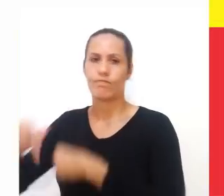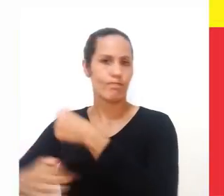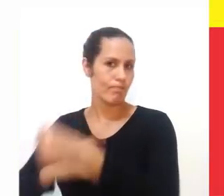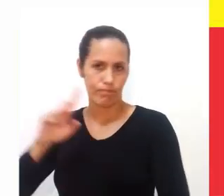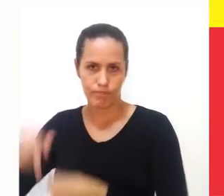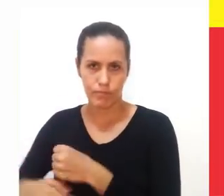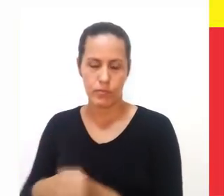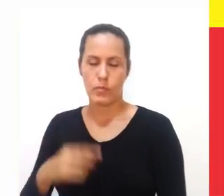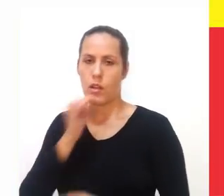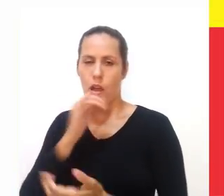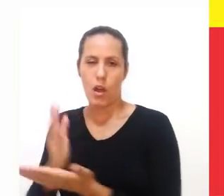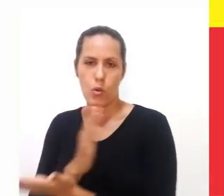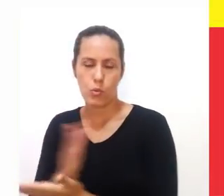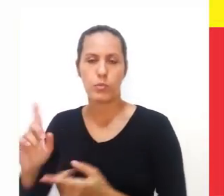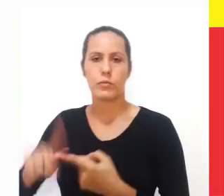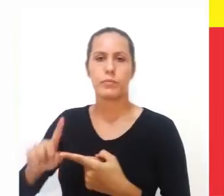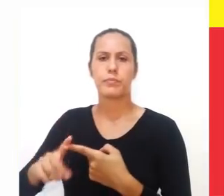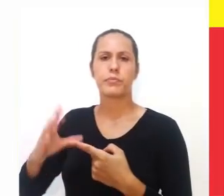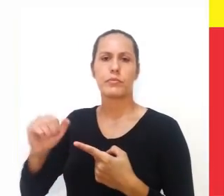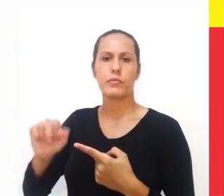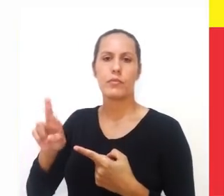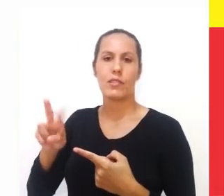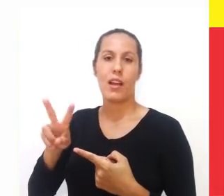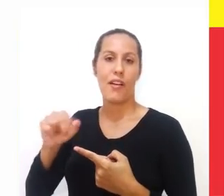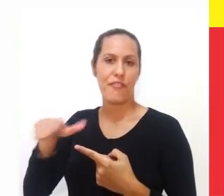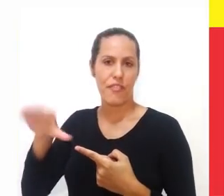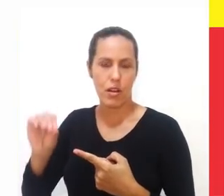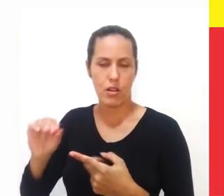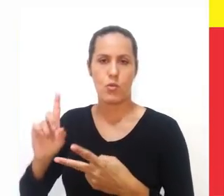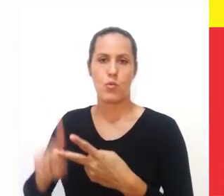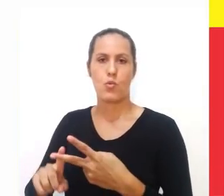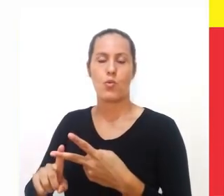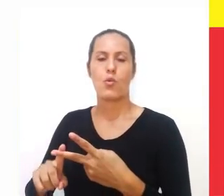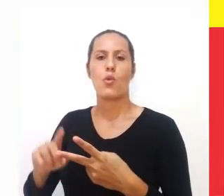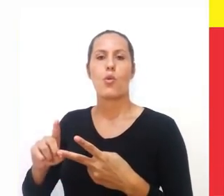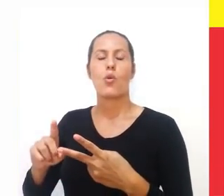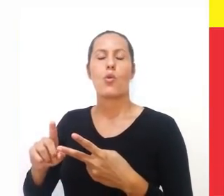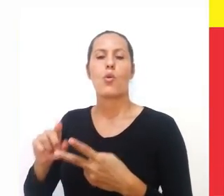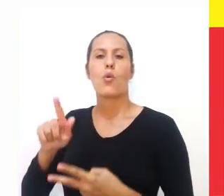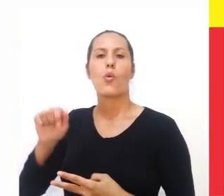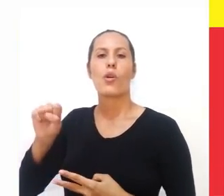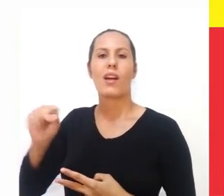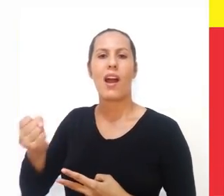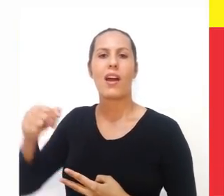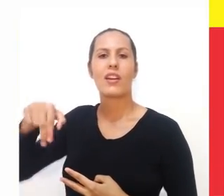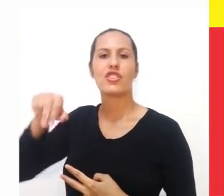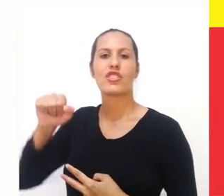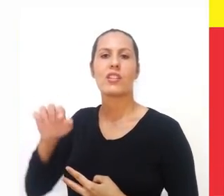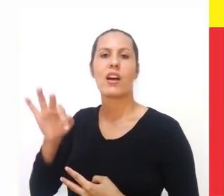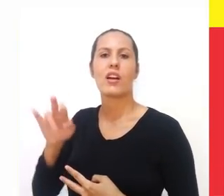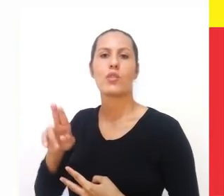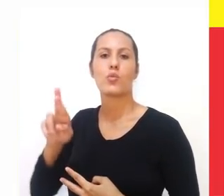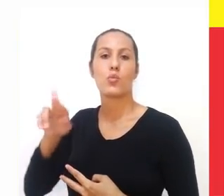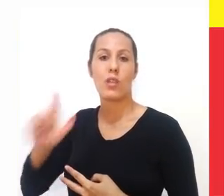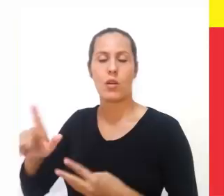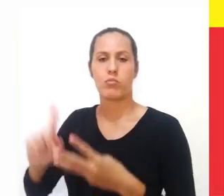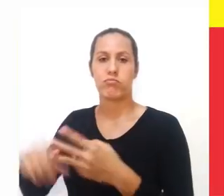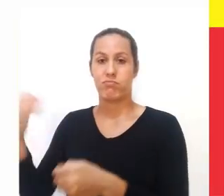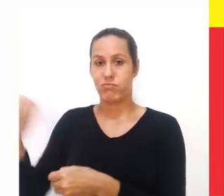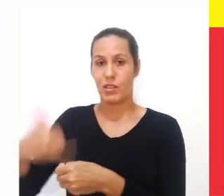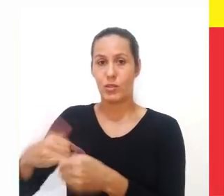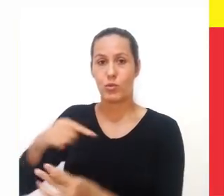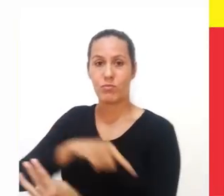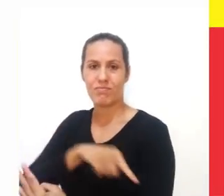Então, combustíveis fósseis, como o carvão mineral, o gás natural e o petróleo, são fontes de